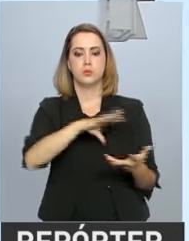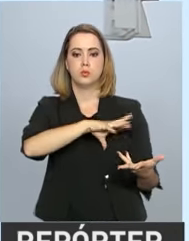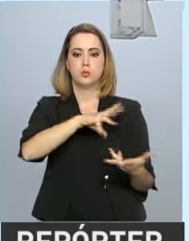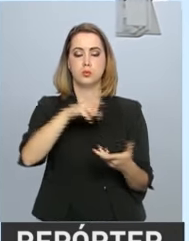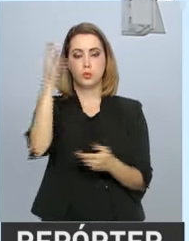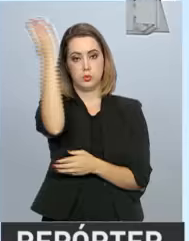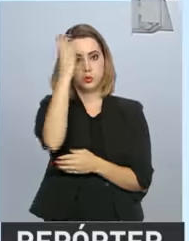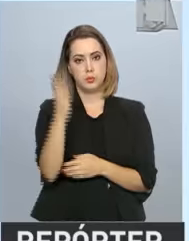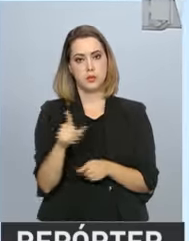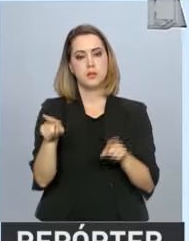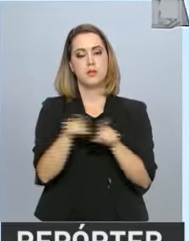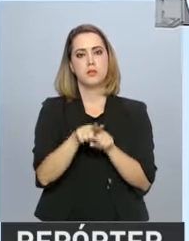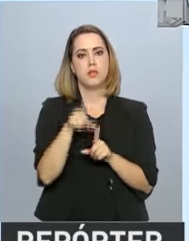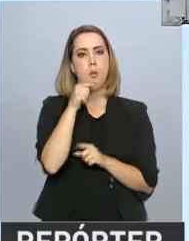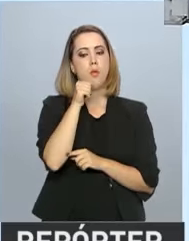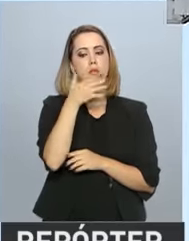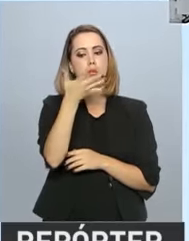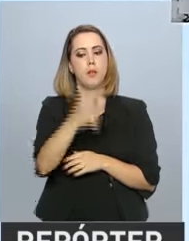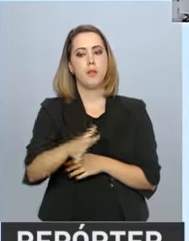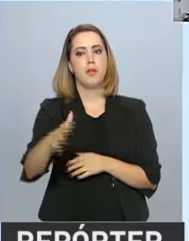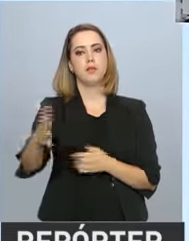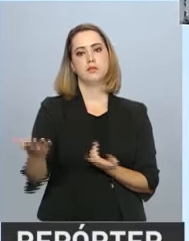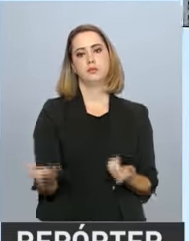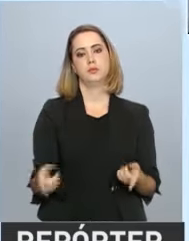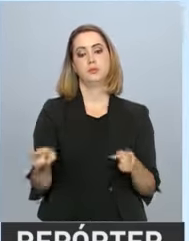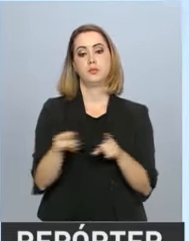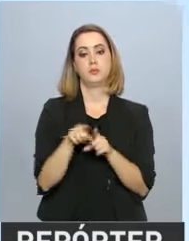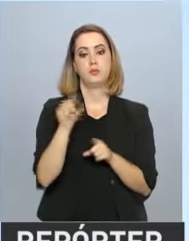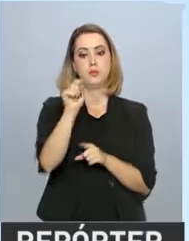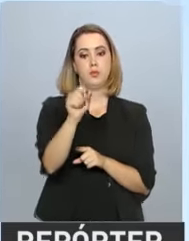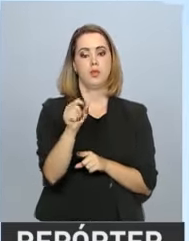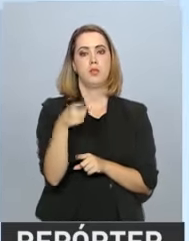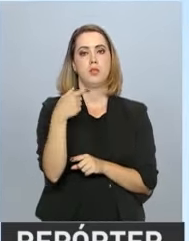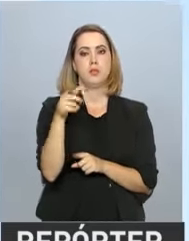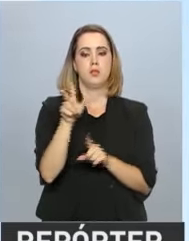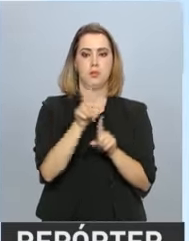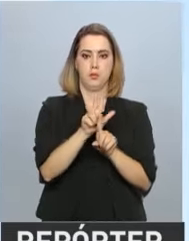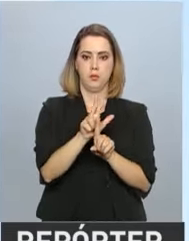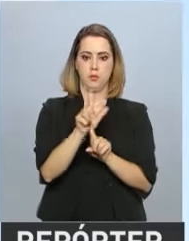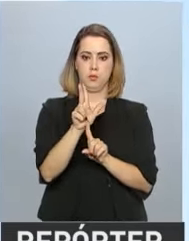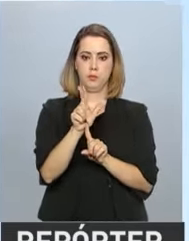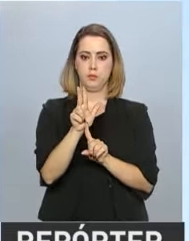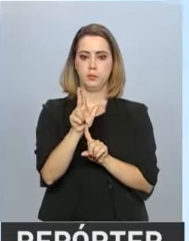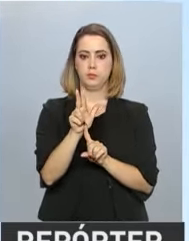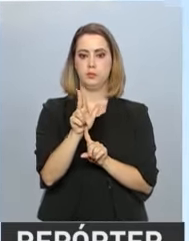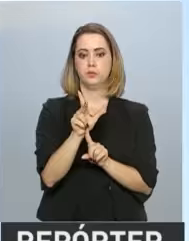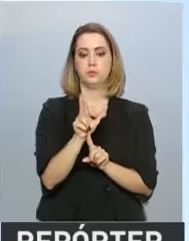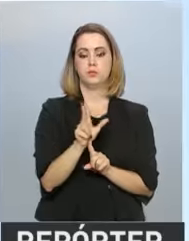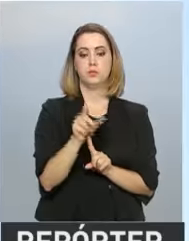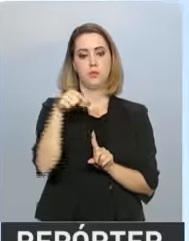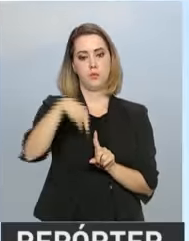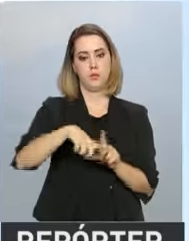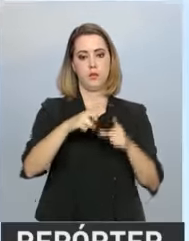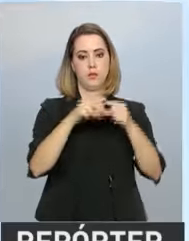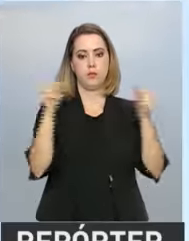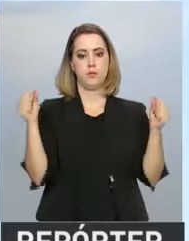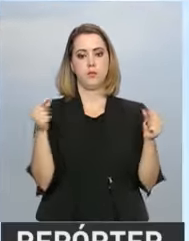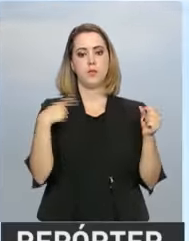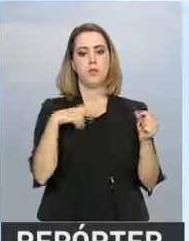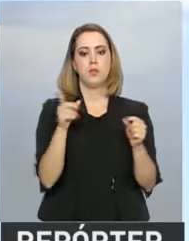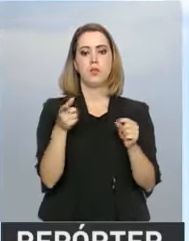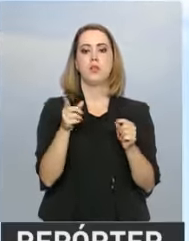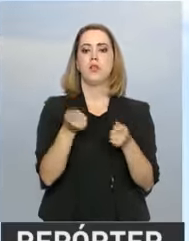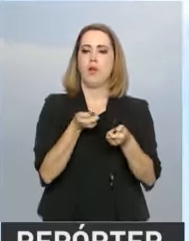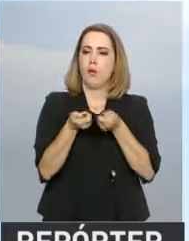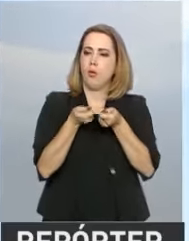e Oceano Atlântico esta antena montada no centro de controle de operações da Força Aérea Brasileira aqui em Brasília vai